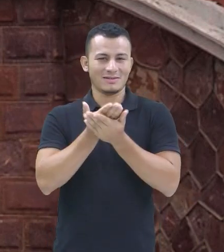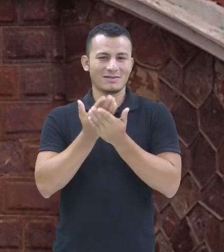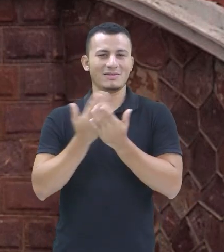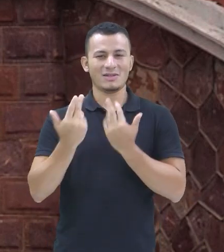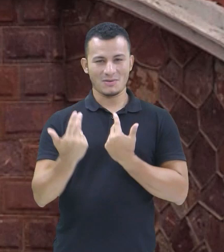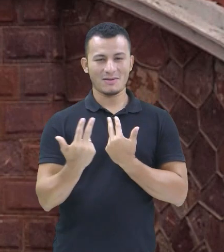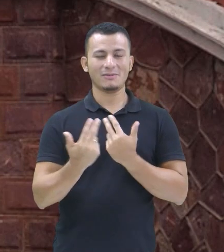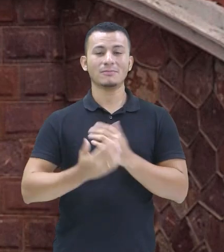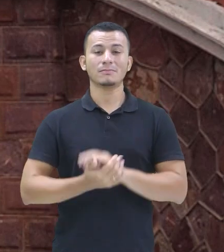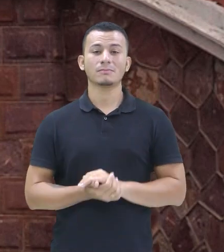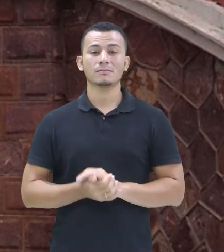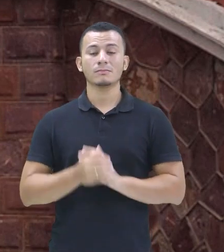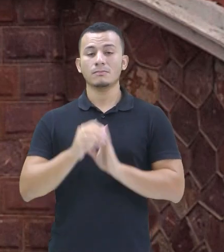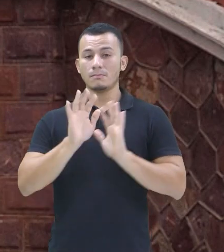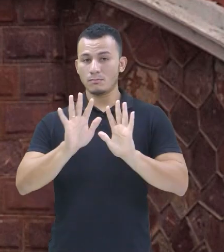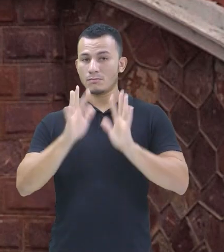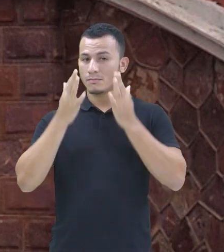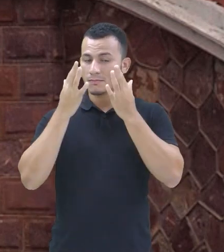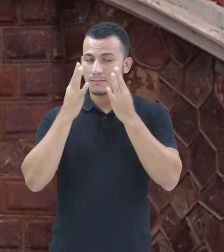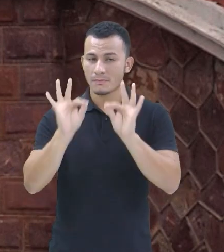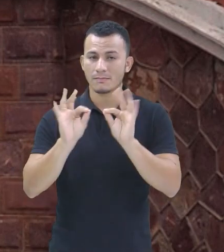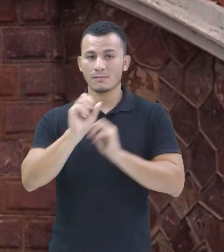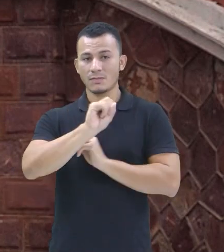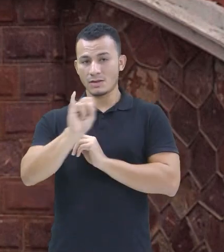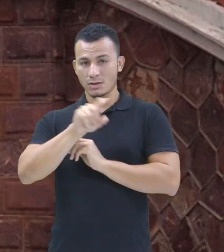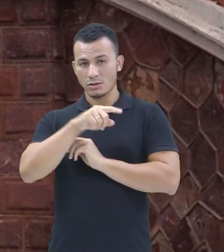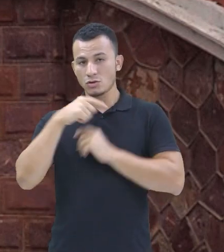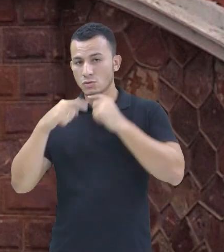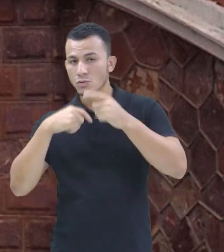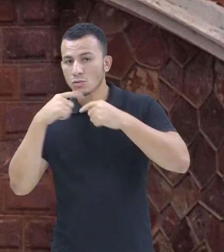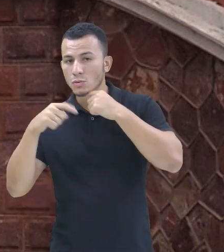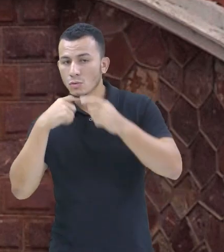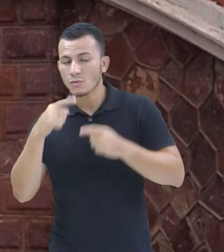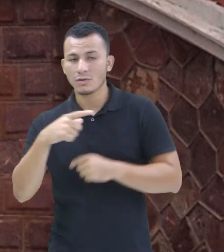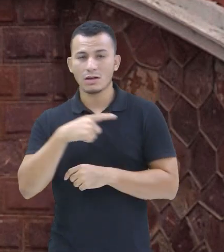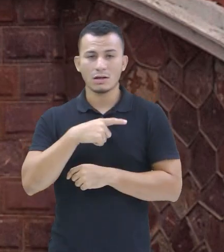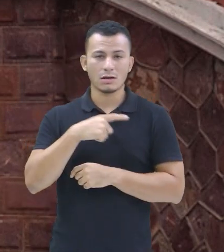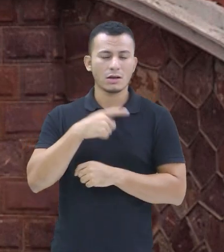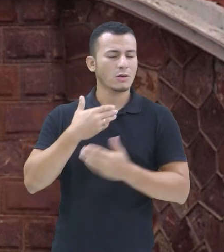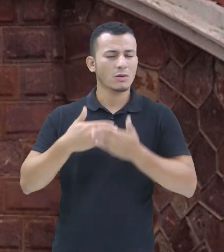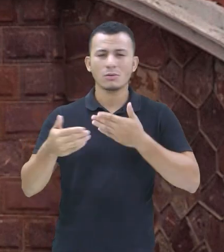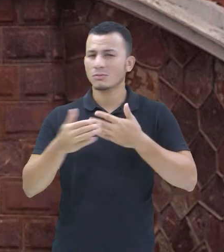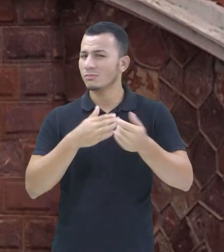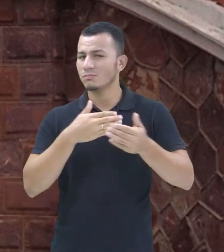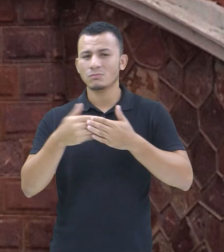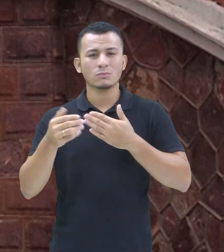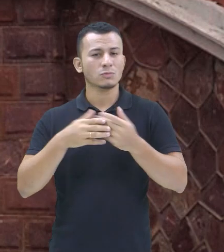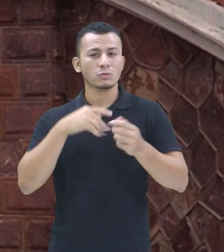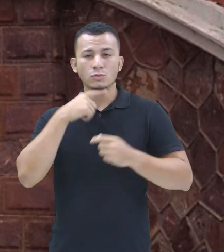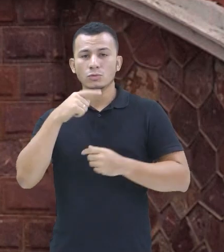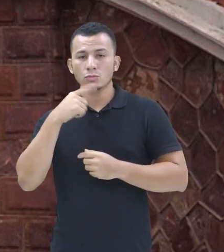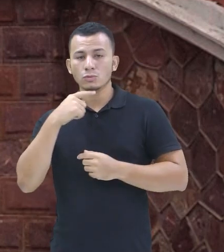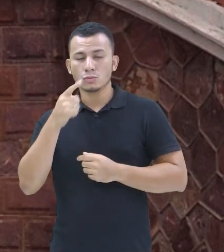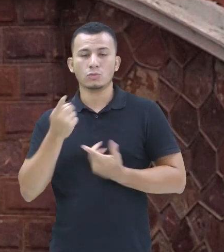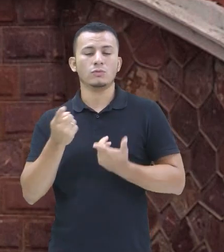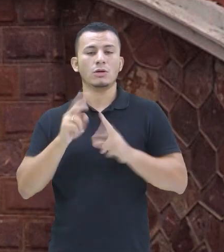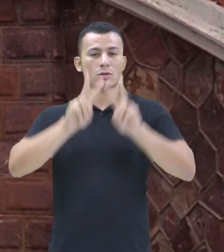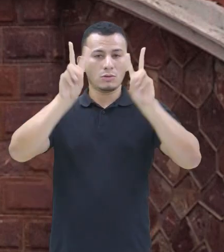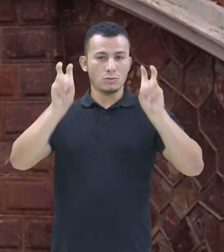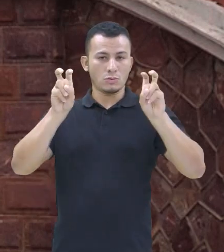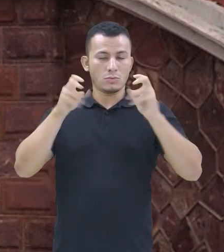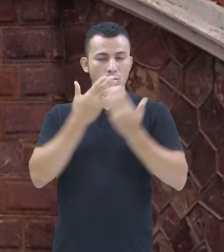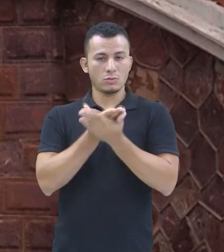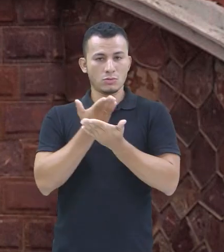Mas atenção, se você tiver alguma dúvida, qualquer dúvida que seja em relação aos